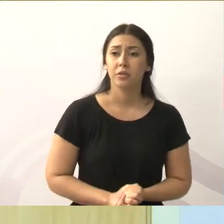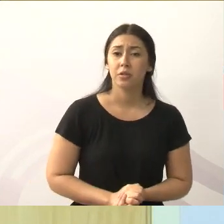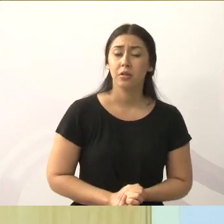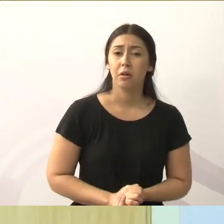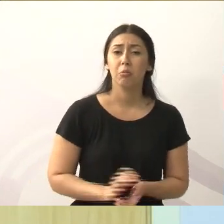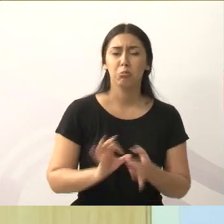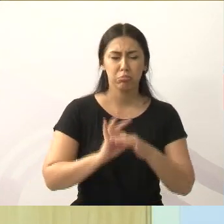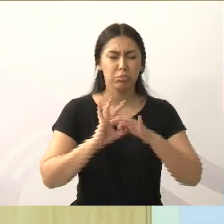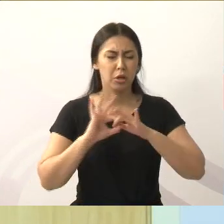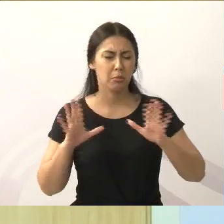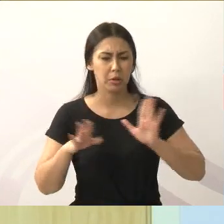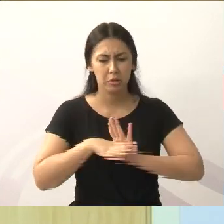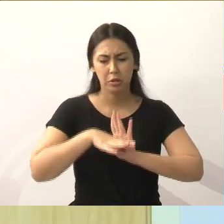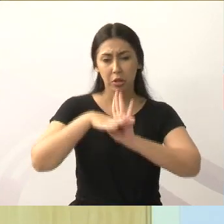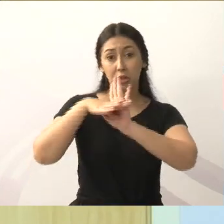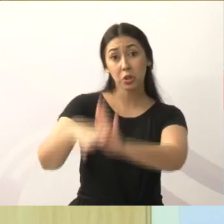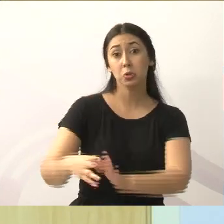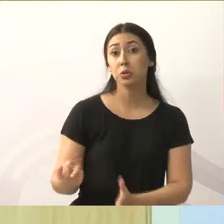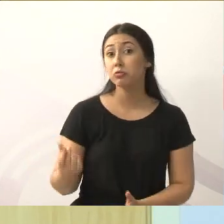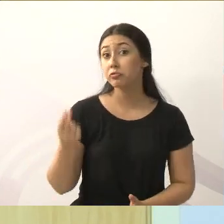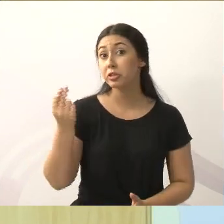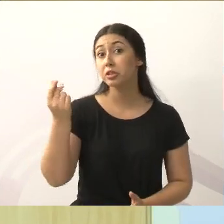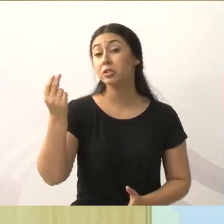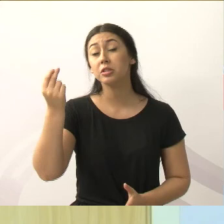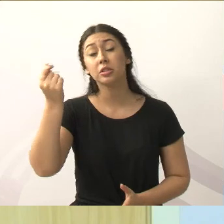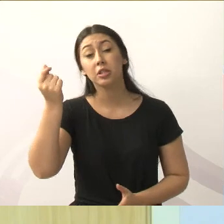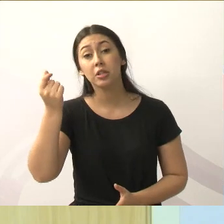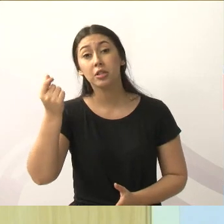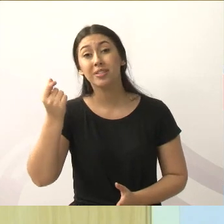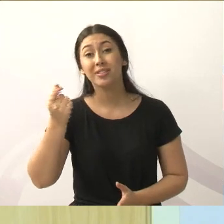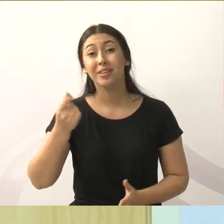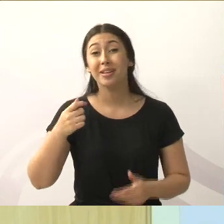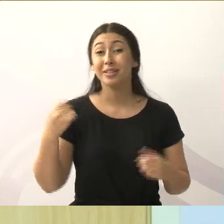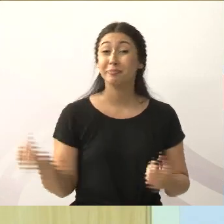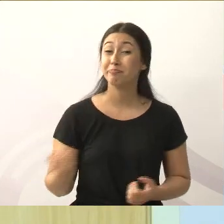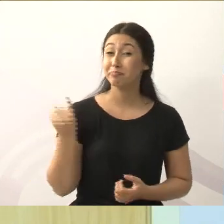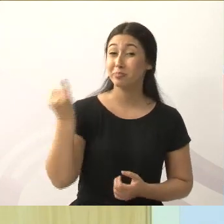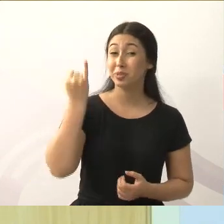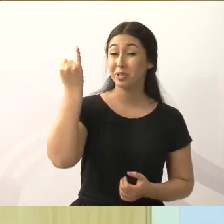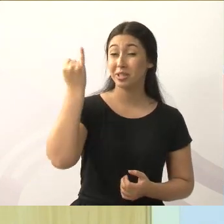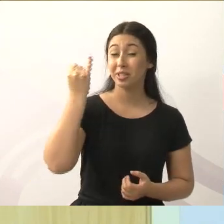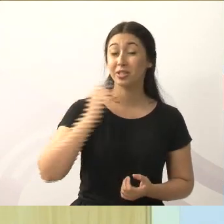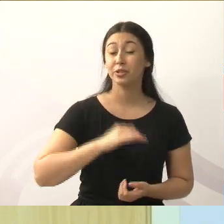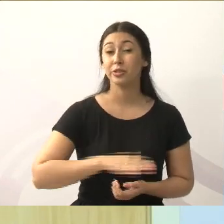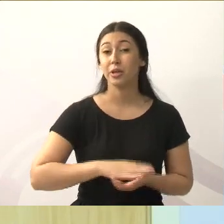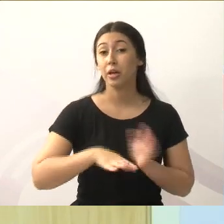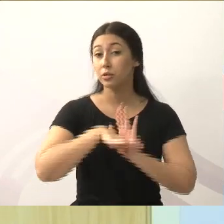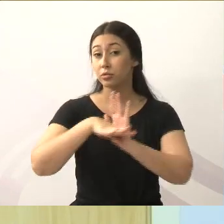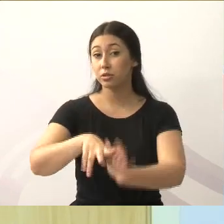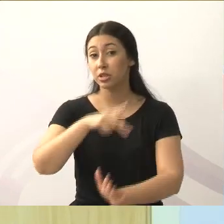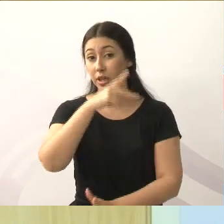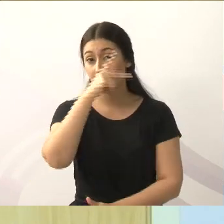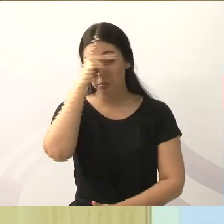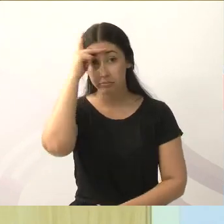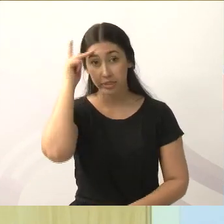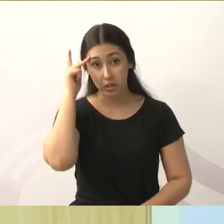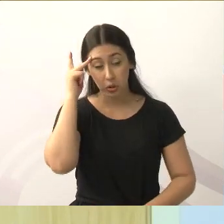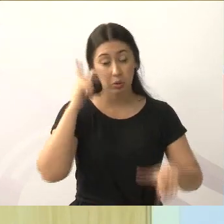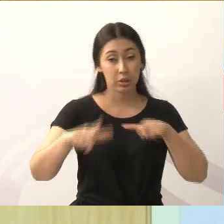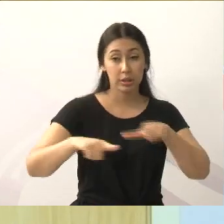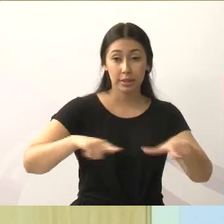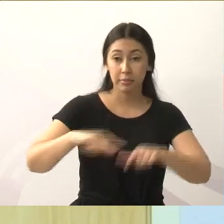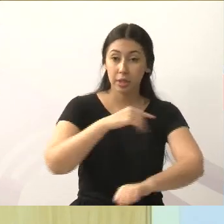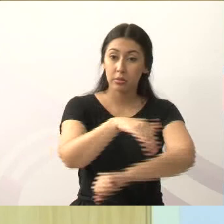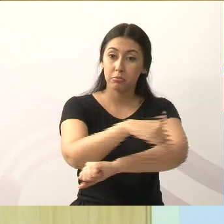auxílio complementar financeiro de caráter emergencial e excepcional para a subsistência dos